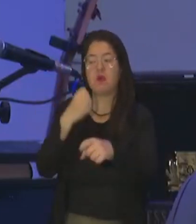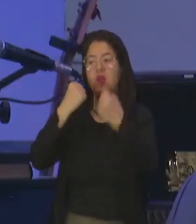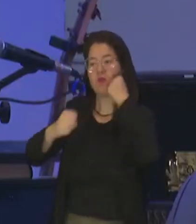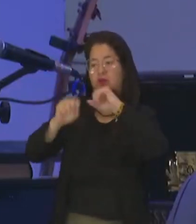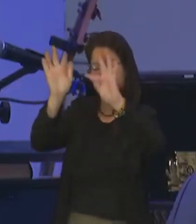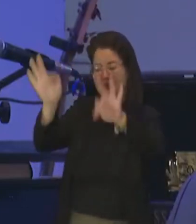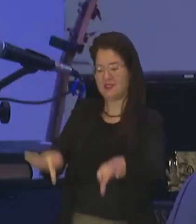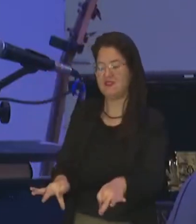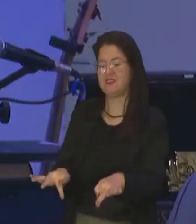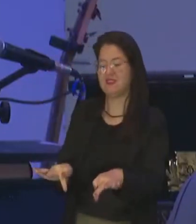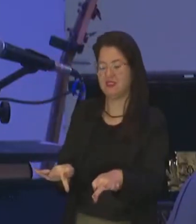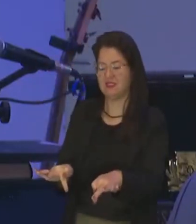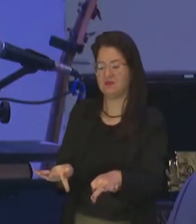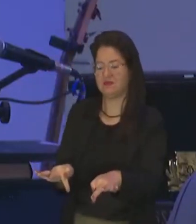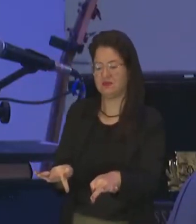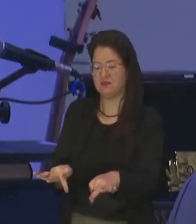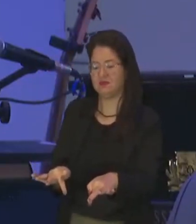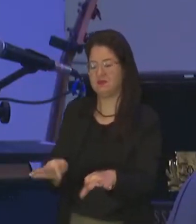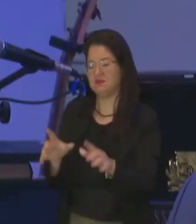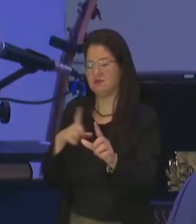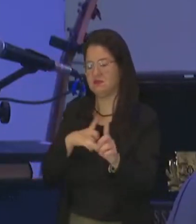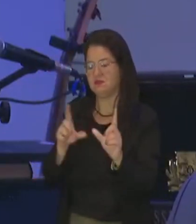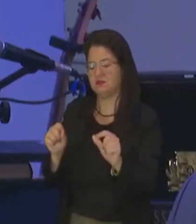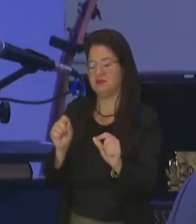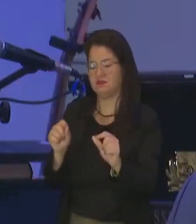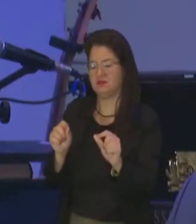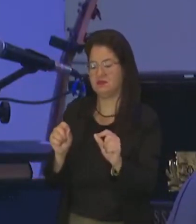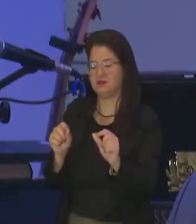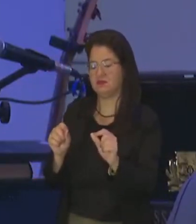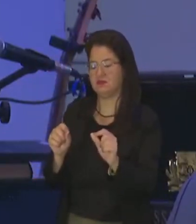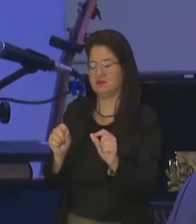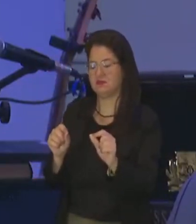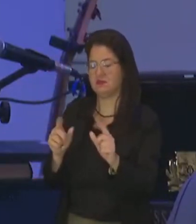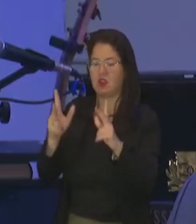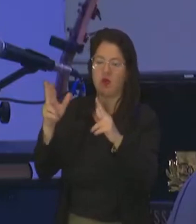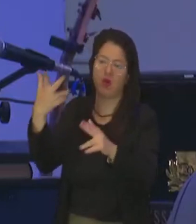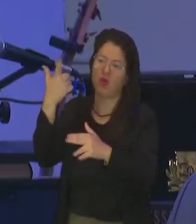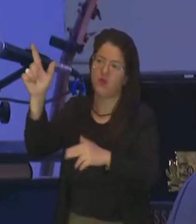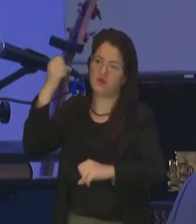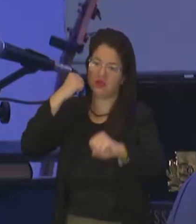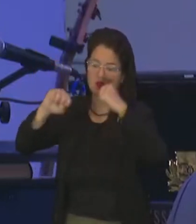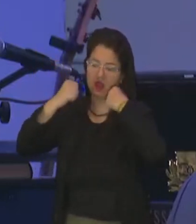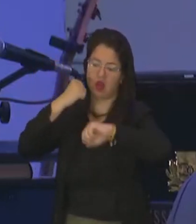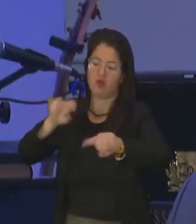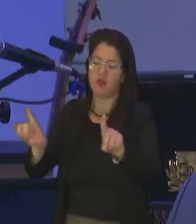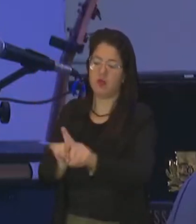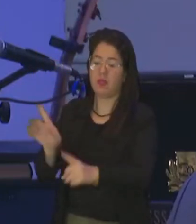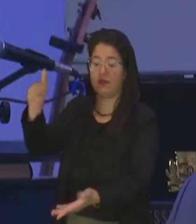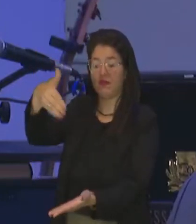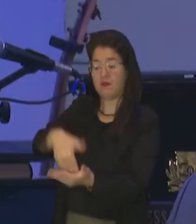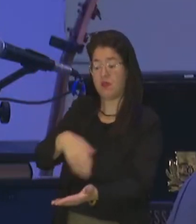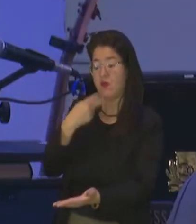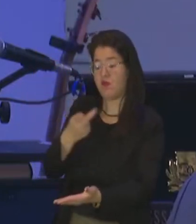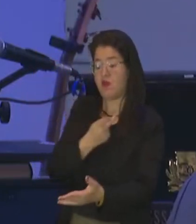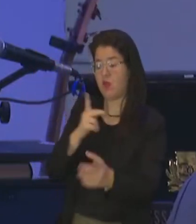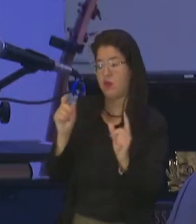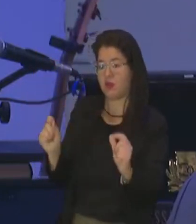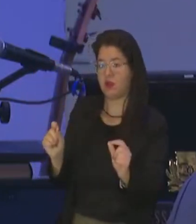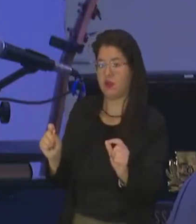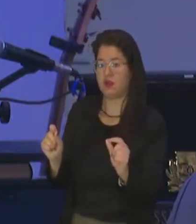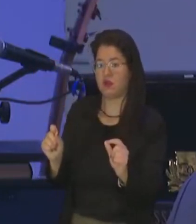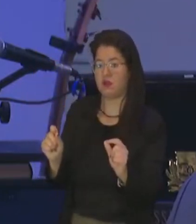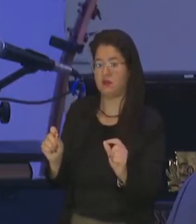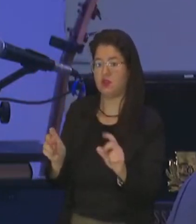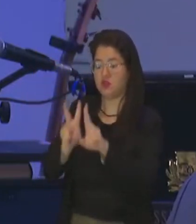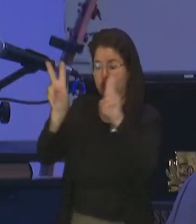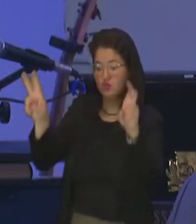com a virada, né? Uma virada, assim como muitos dos salmos. No final ele fala assim: no tocante